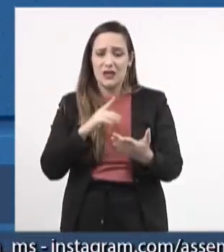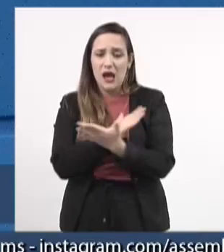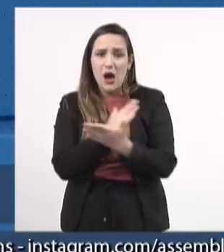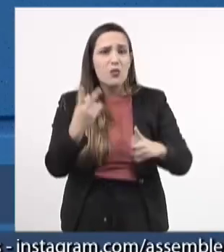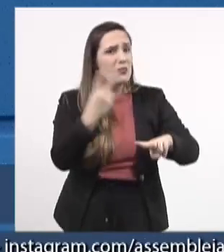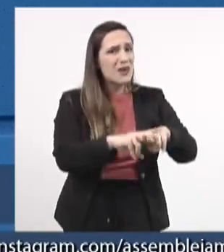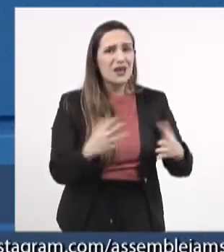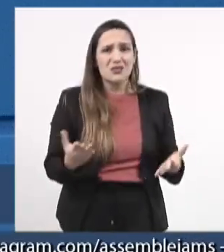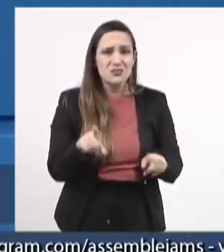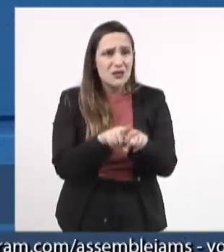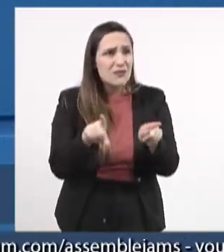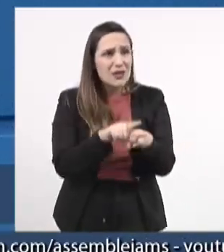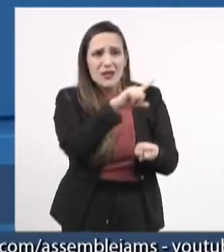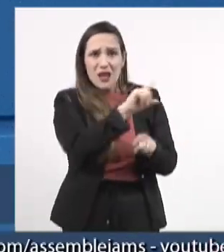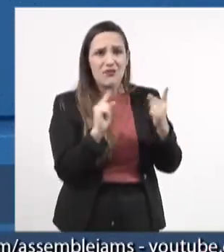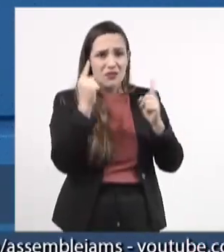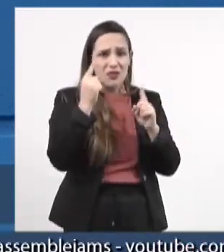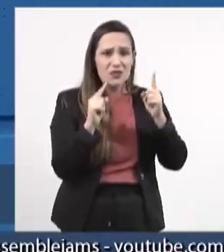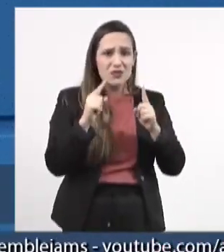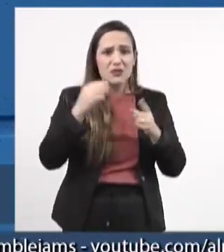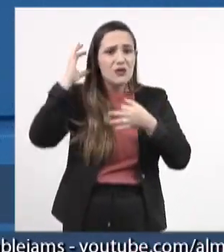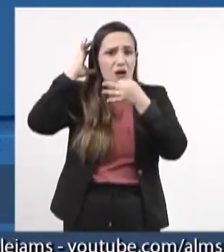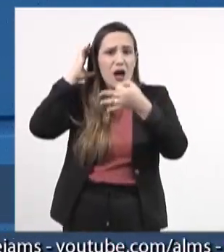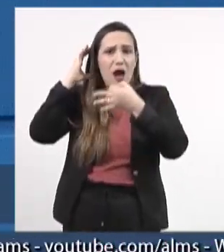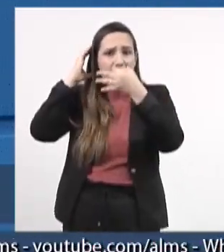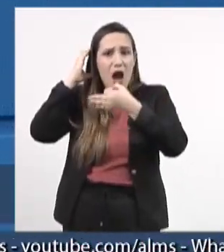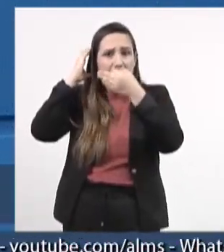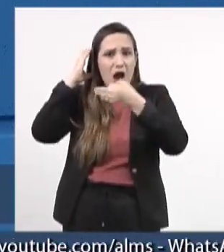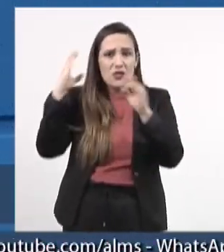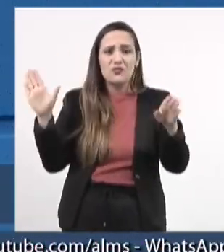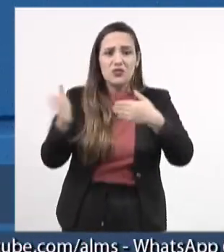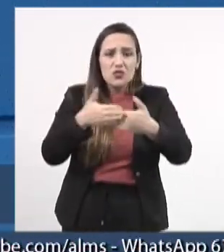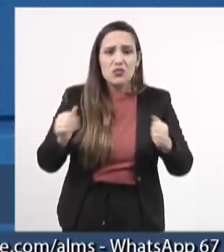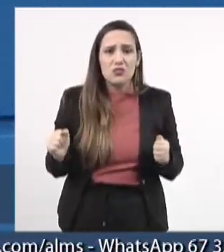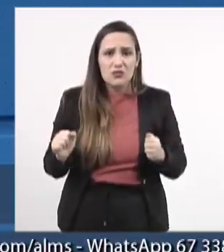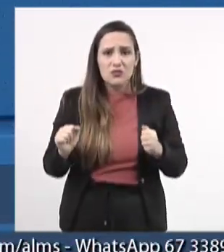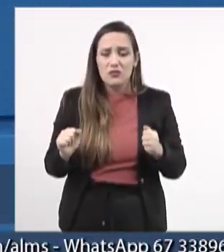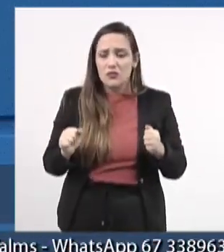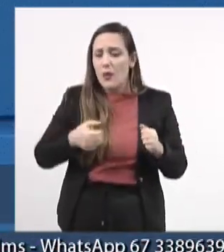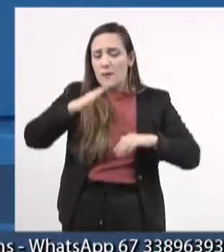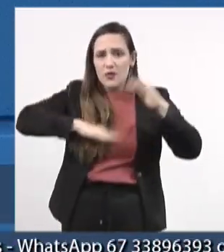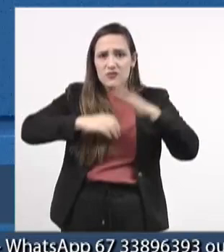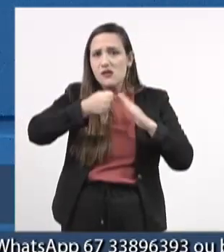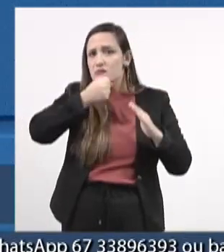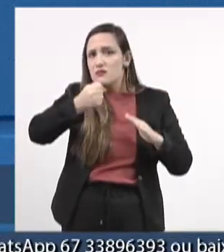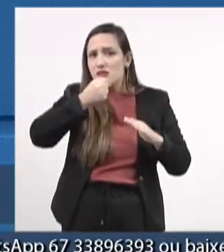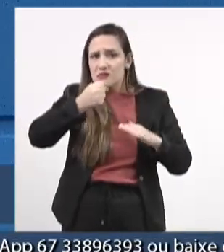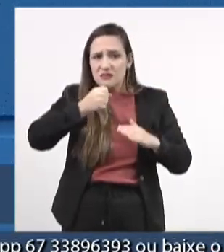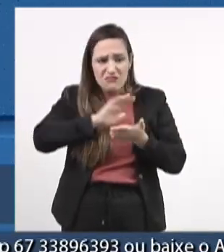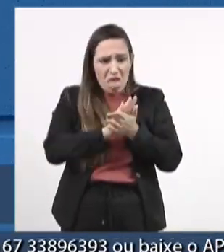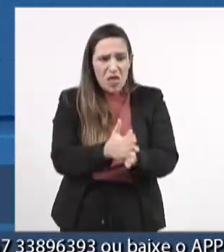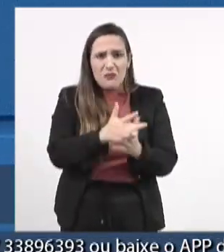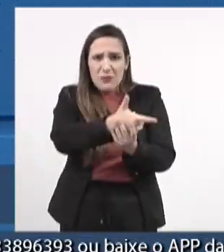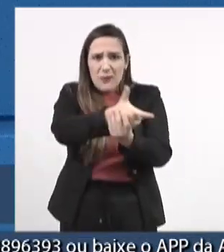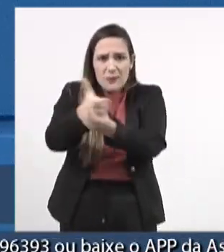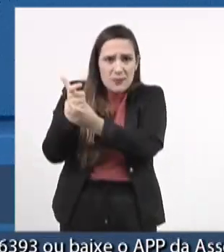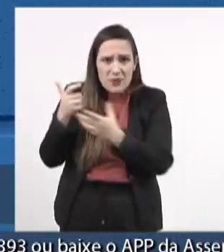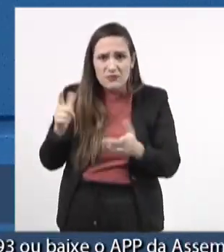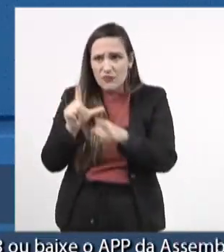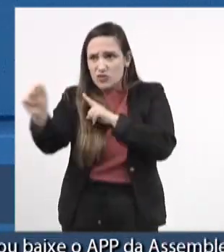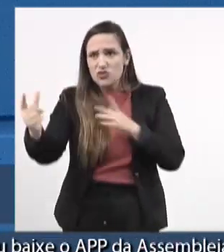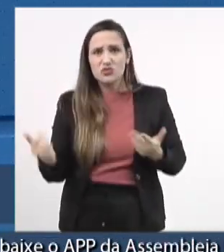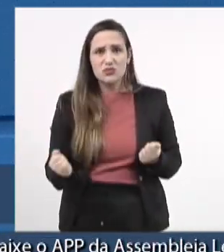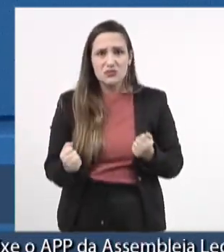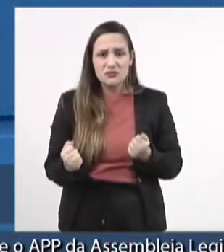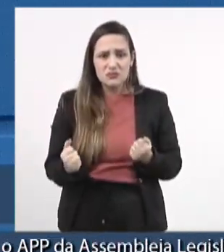quantas rádios fechou na Venezuela? Quantos jornalistas foram massacrados lá e assassinados? Uma